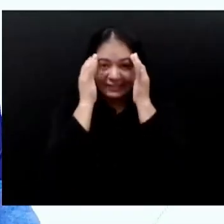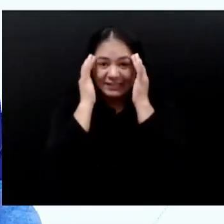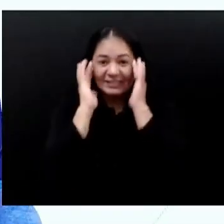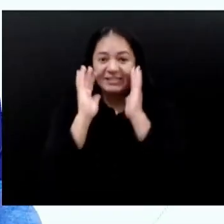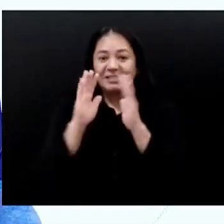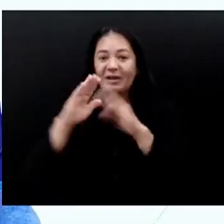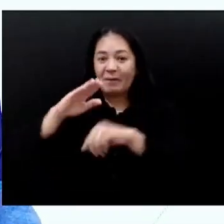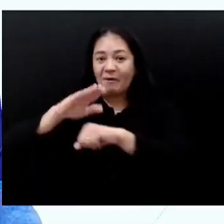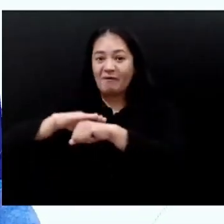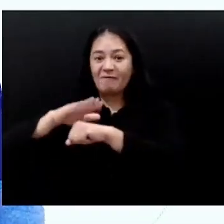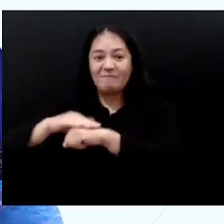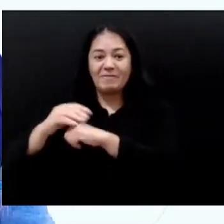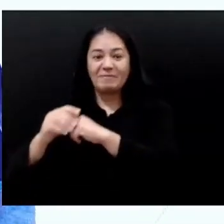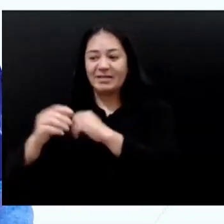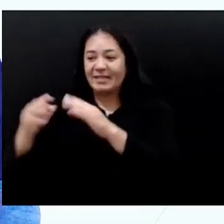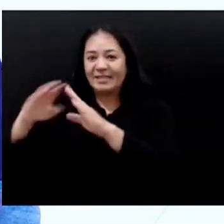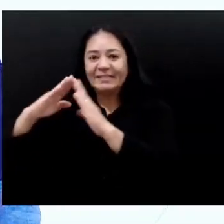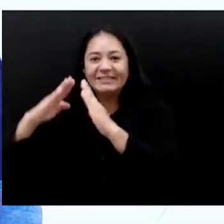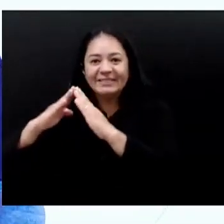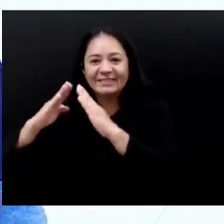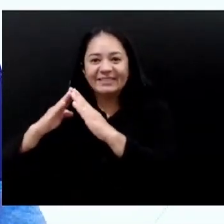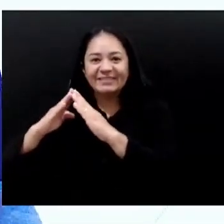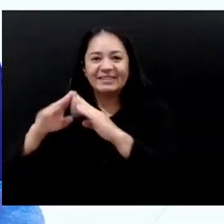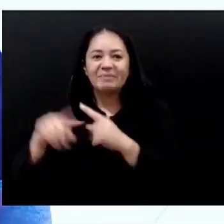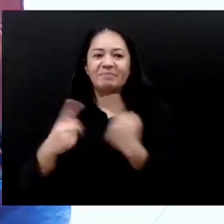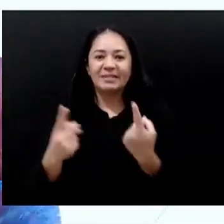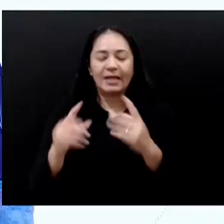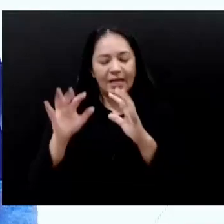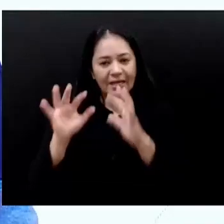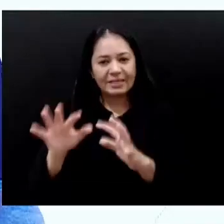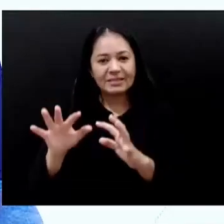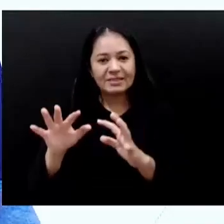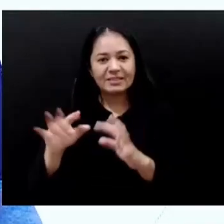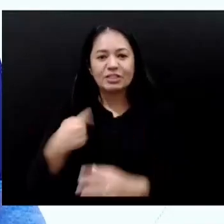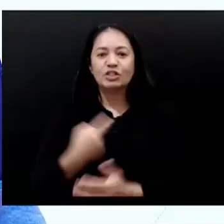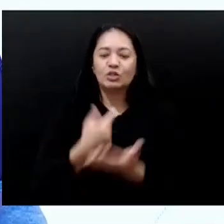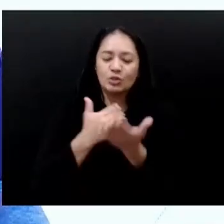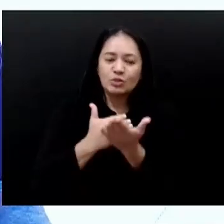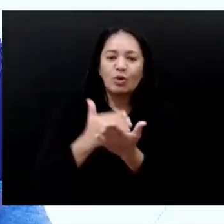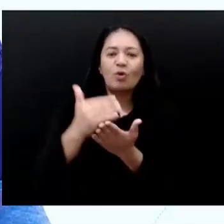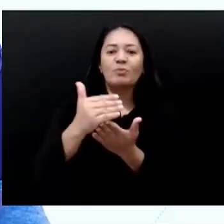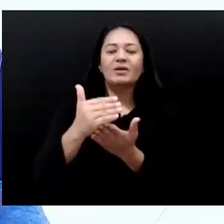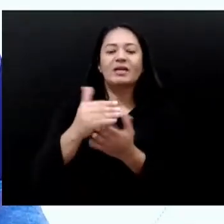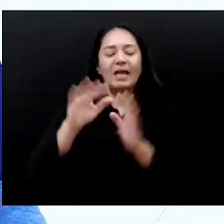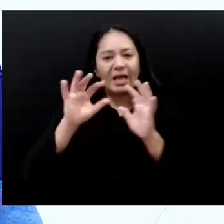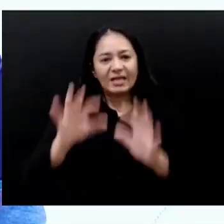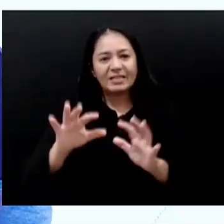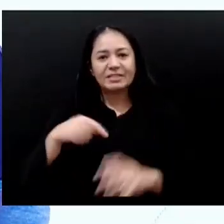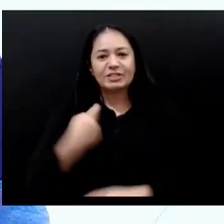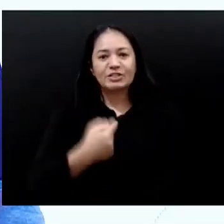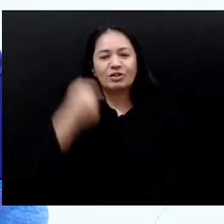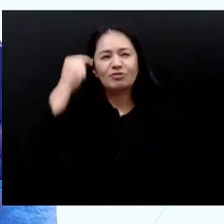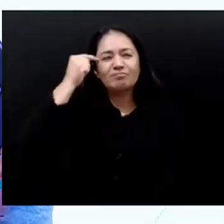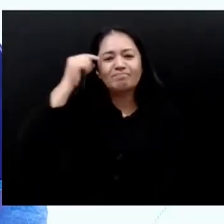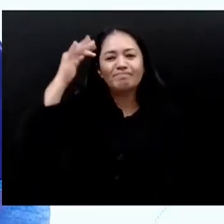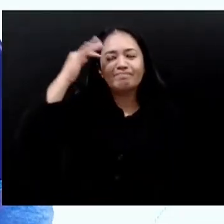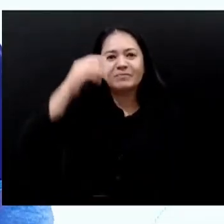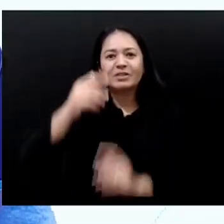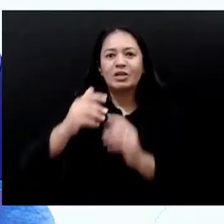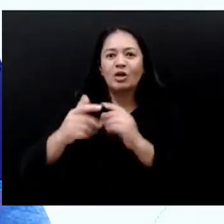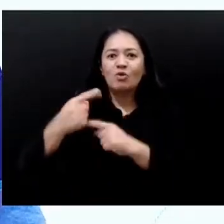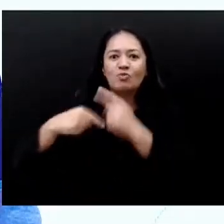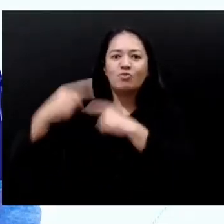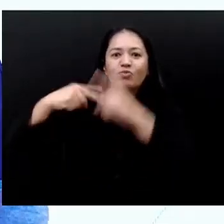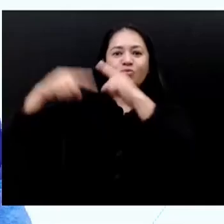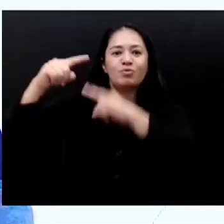casa. Mas é assim que a gente empreende, é assim que a gente sonha grande, né? É assim, não à toa,